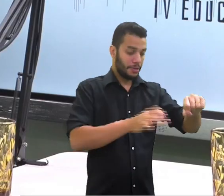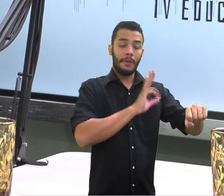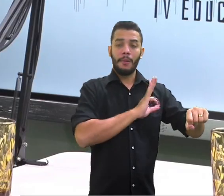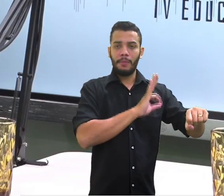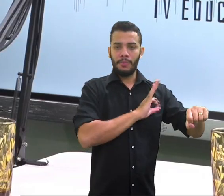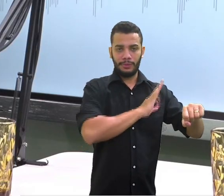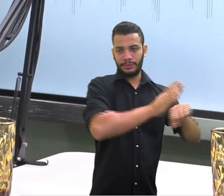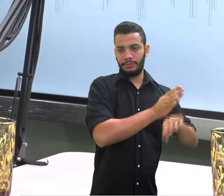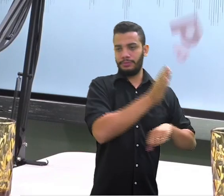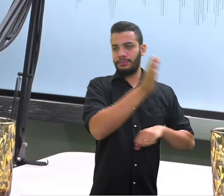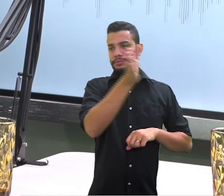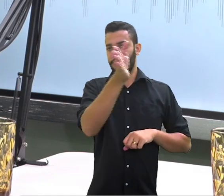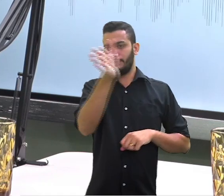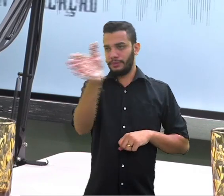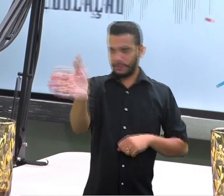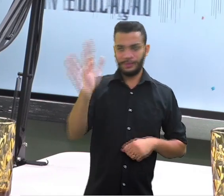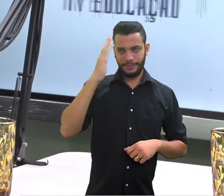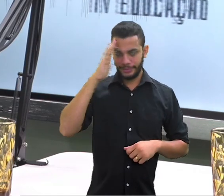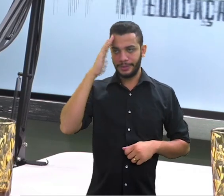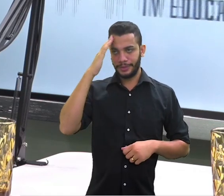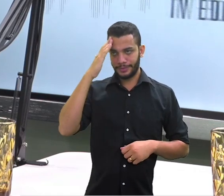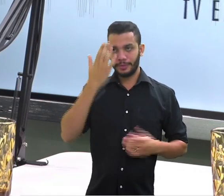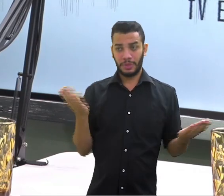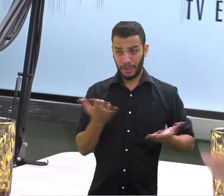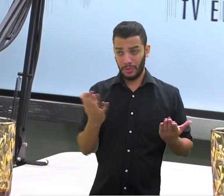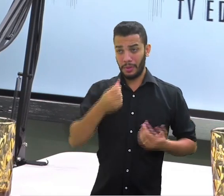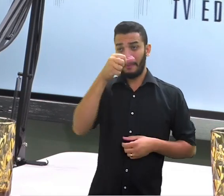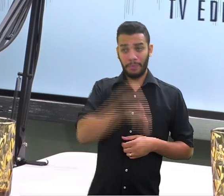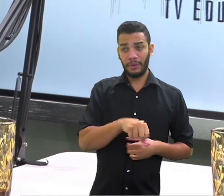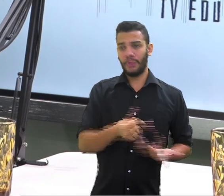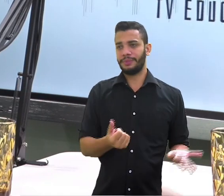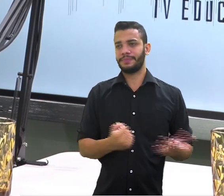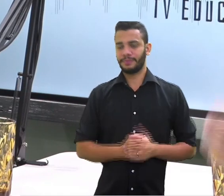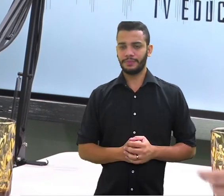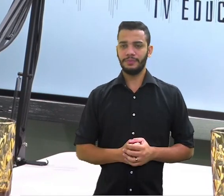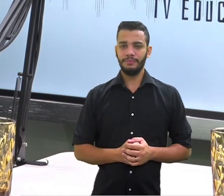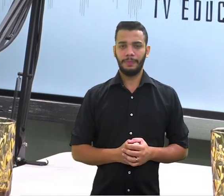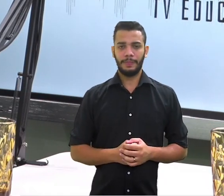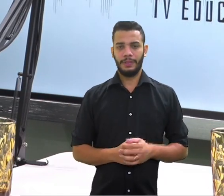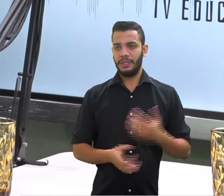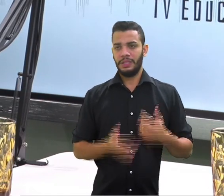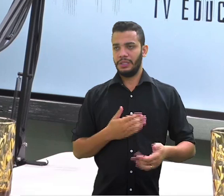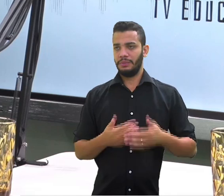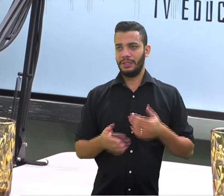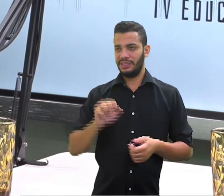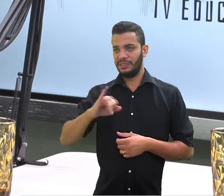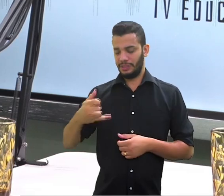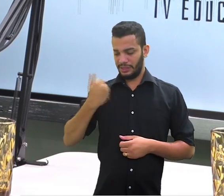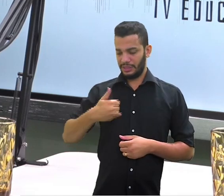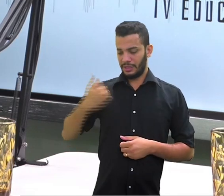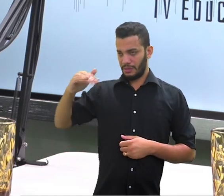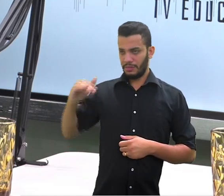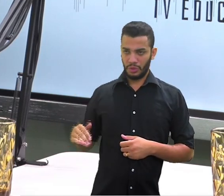ato infracional, tá joia? Que acaba sendo a mesma coisa, com nomes diferentes, por ser menor, ou um desacato,